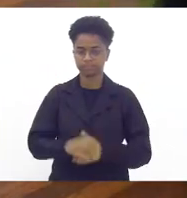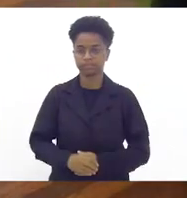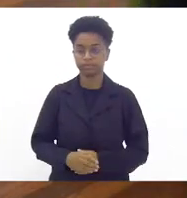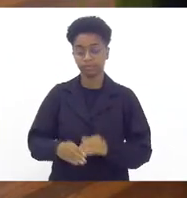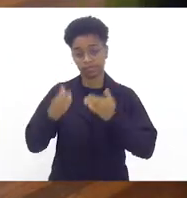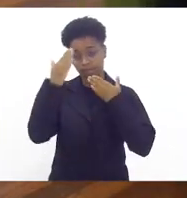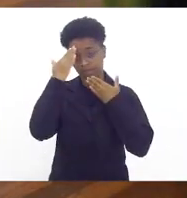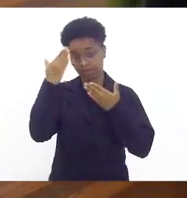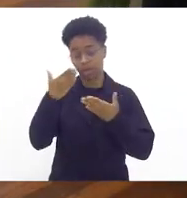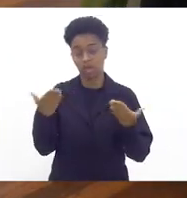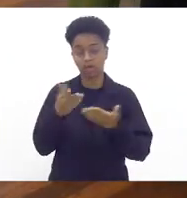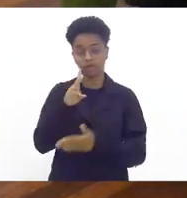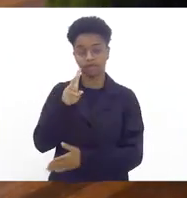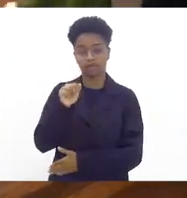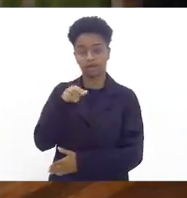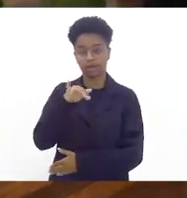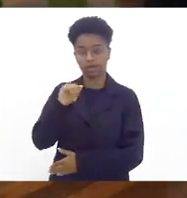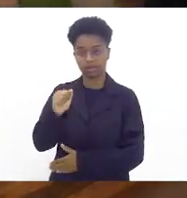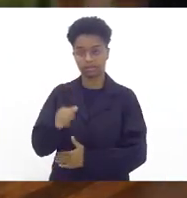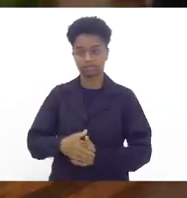Obrigado. O próximo, a Vânia.